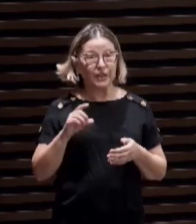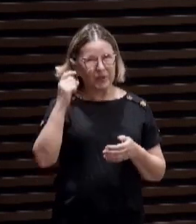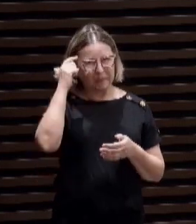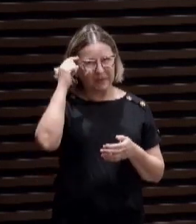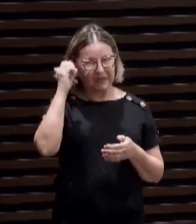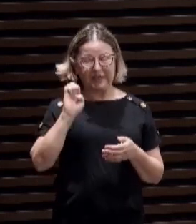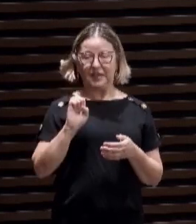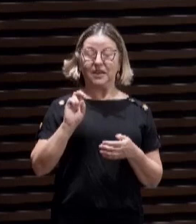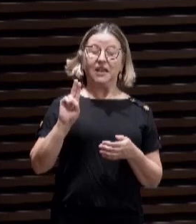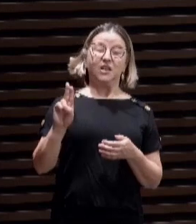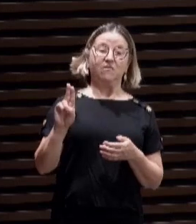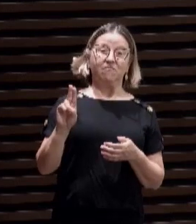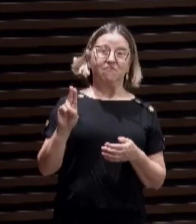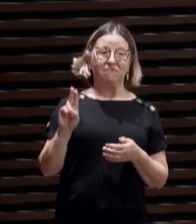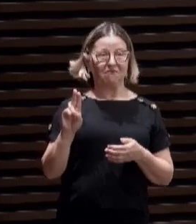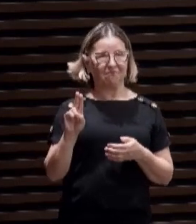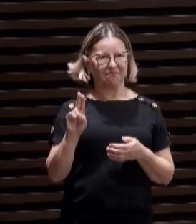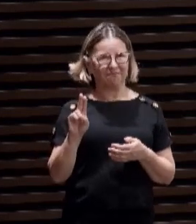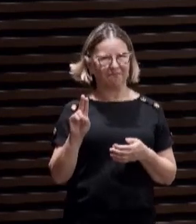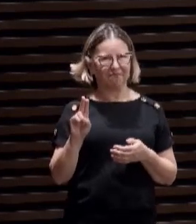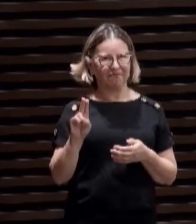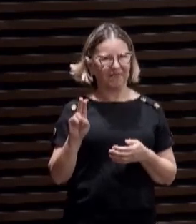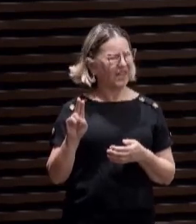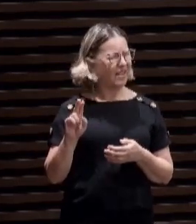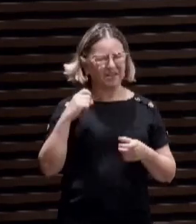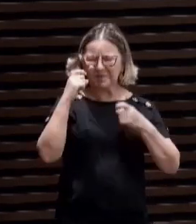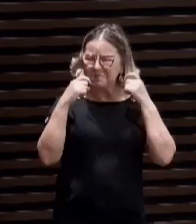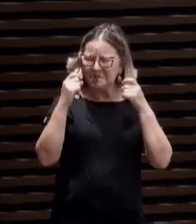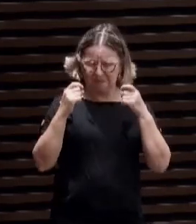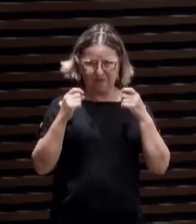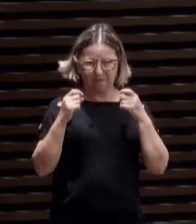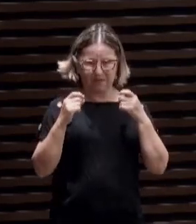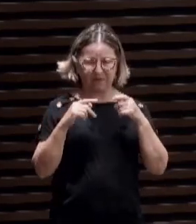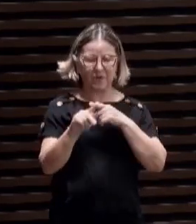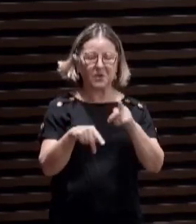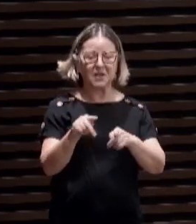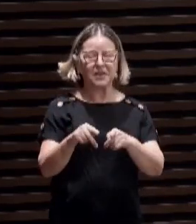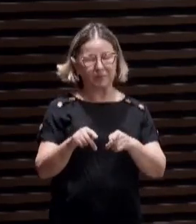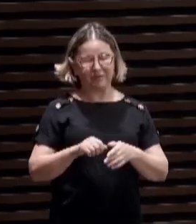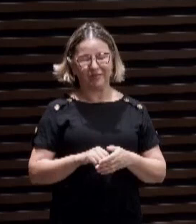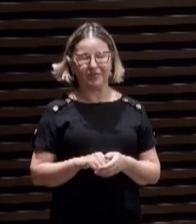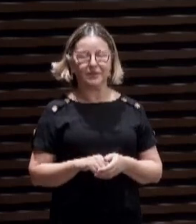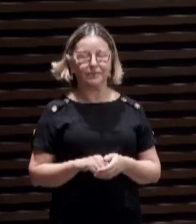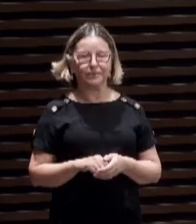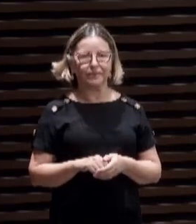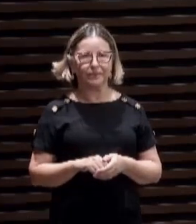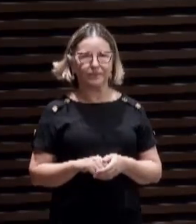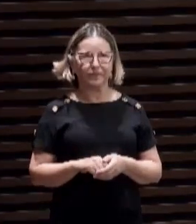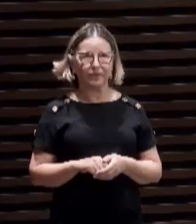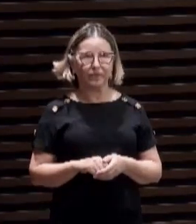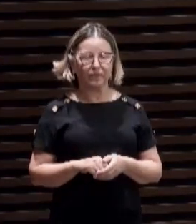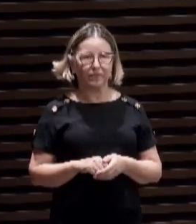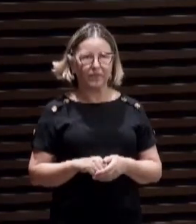egocentrismo não levam muito em conta a necessidade dos outros. Quando nós estamos ouvindo um texto, quando